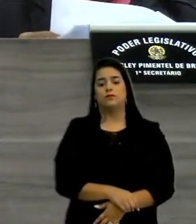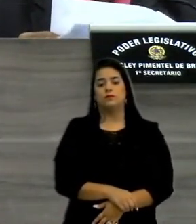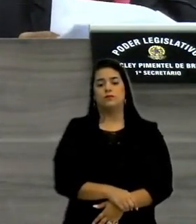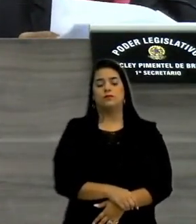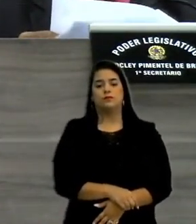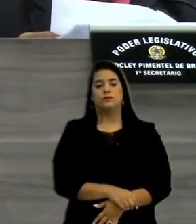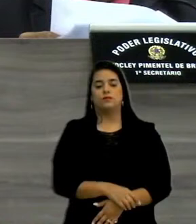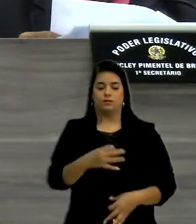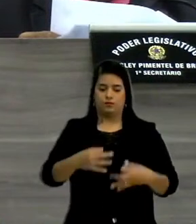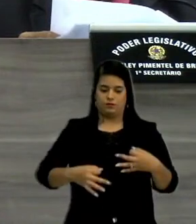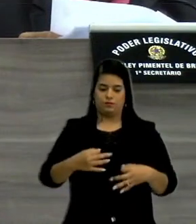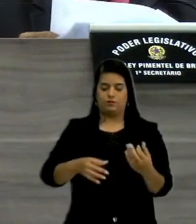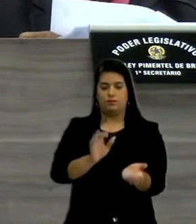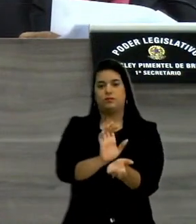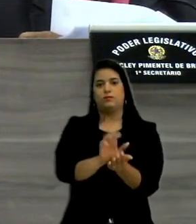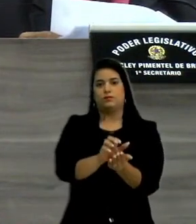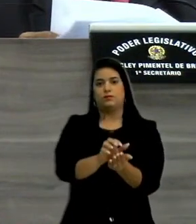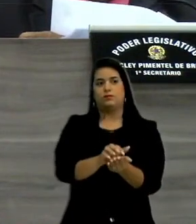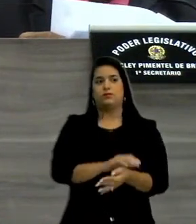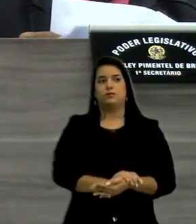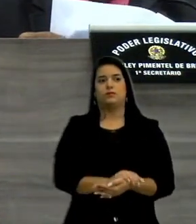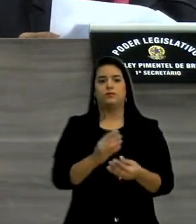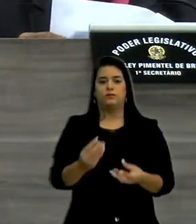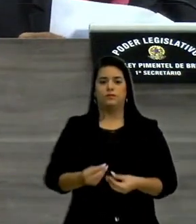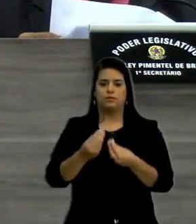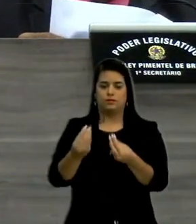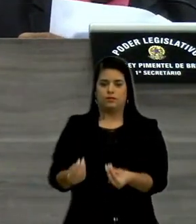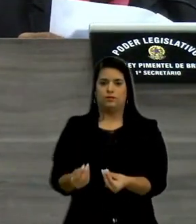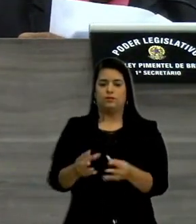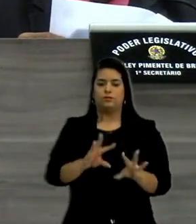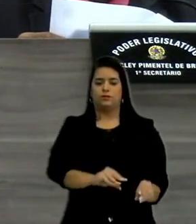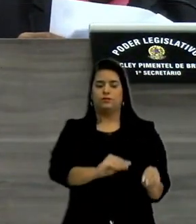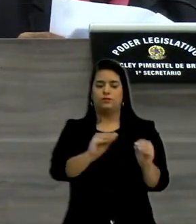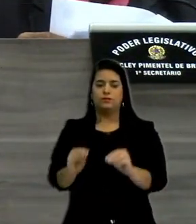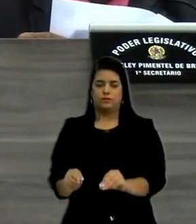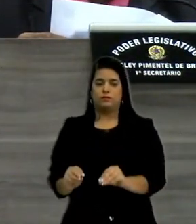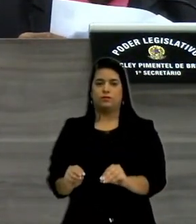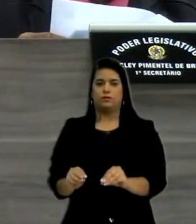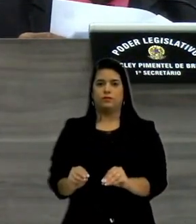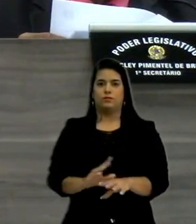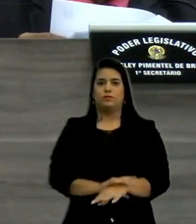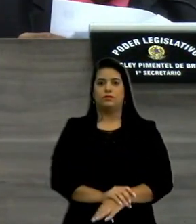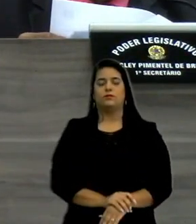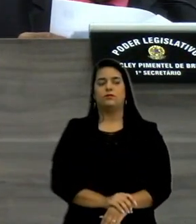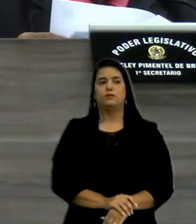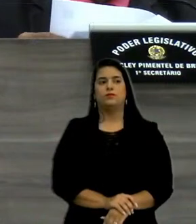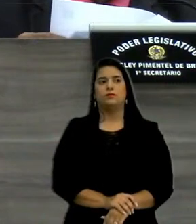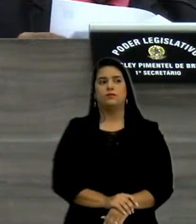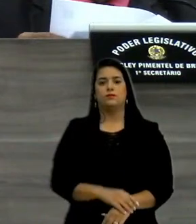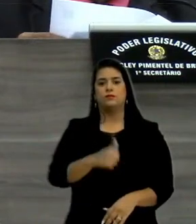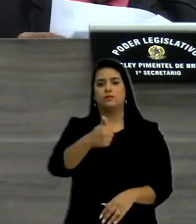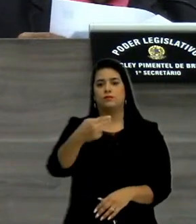Tribunal de Contas do Estado de Pernambuco, recibo de entrega de prestação de contas, código de recebimento eletrônico